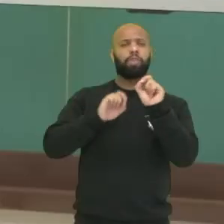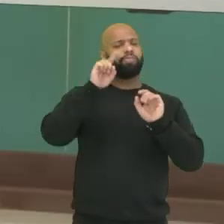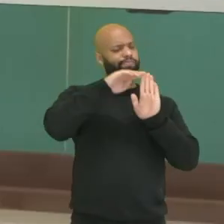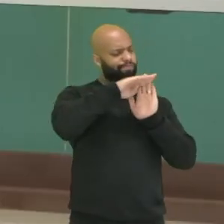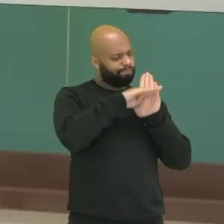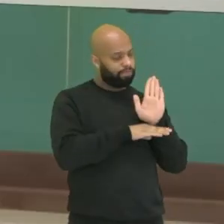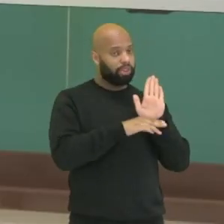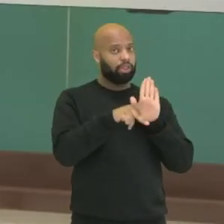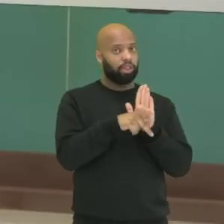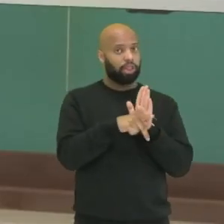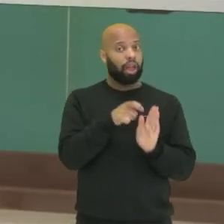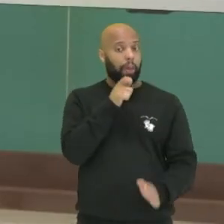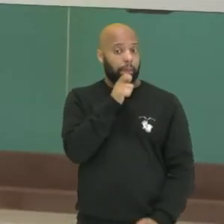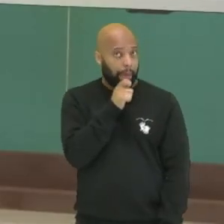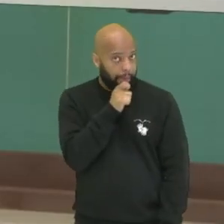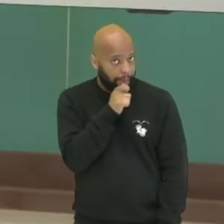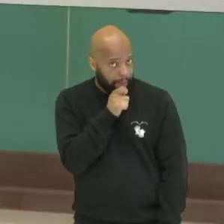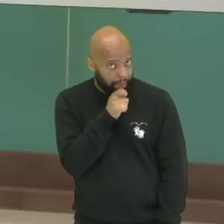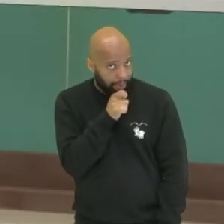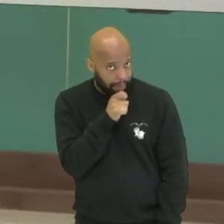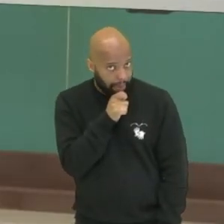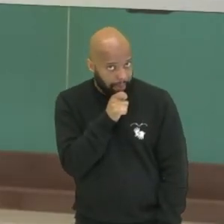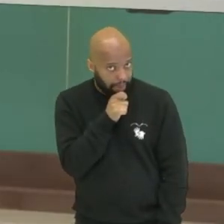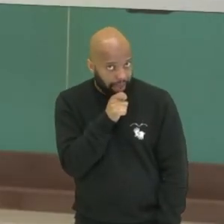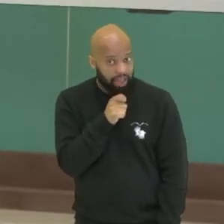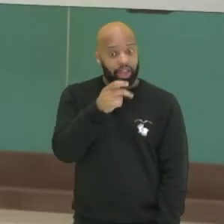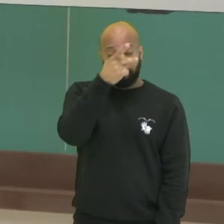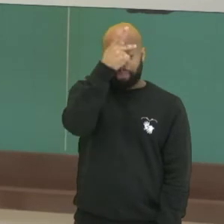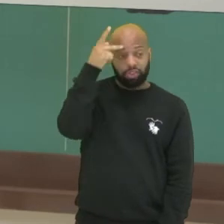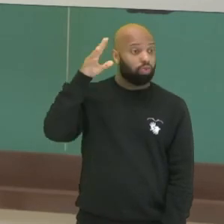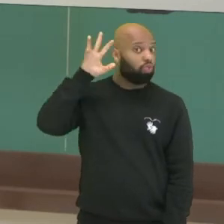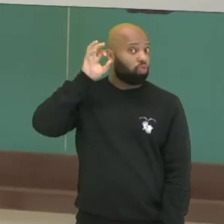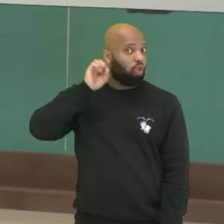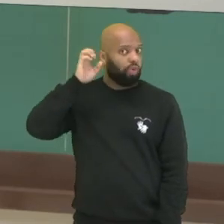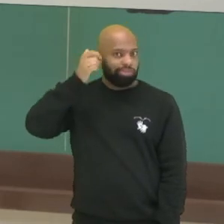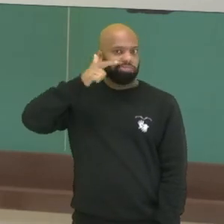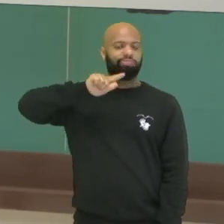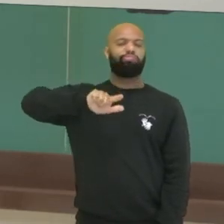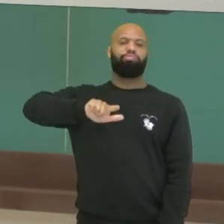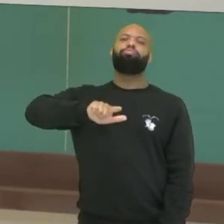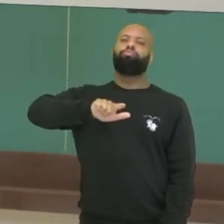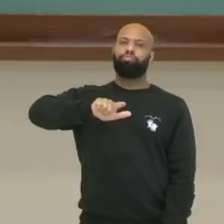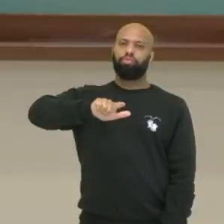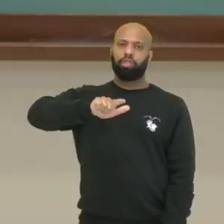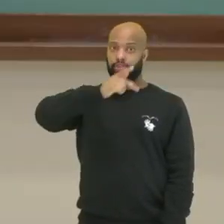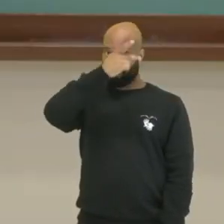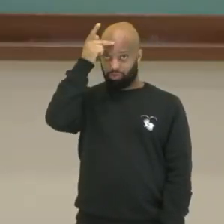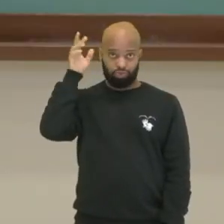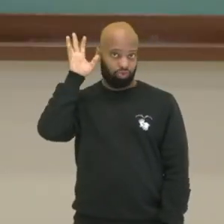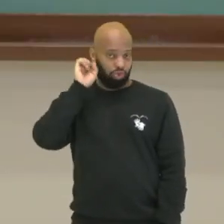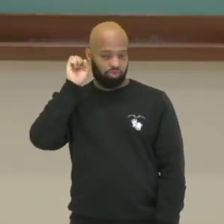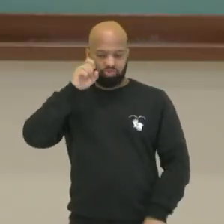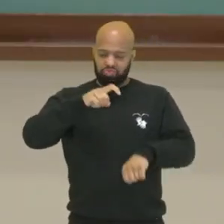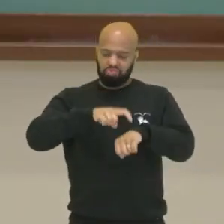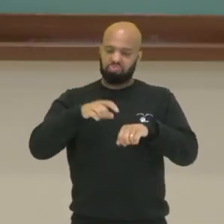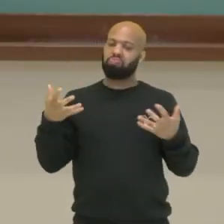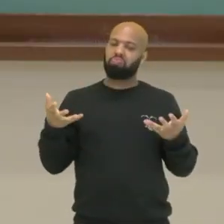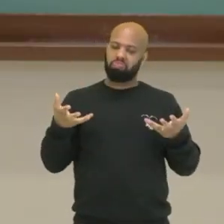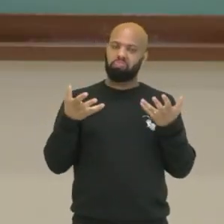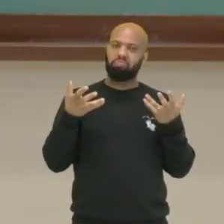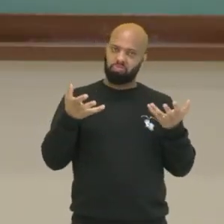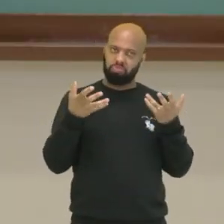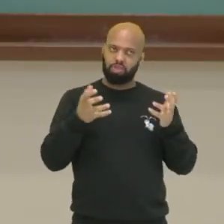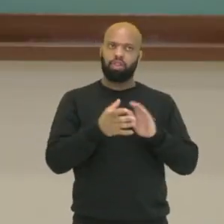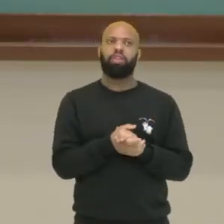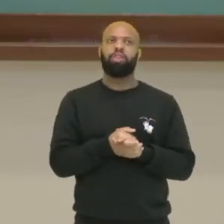de áudio sob demanda e o ouvinte pode escutá-lo a hora que quiser. Pois é,